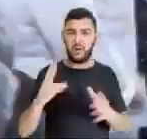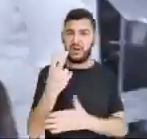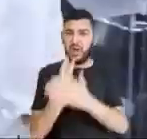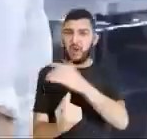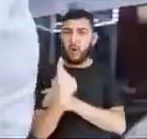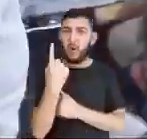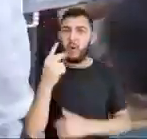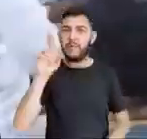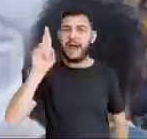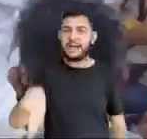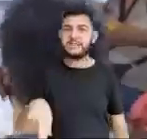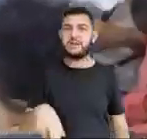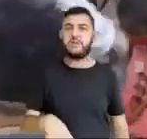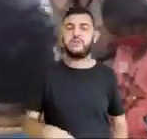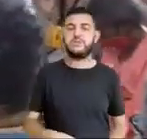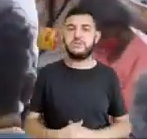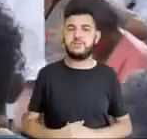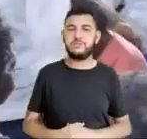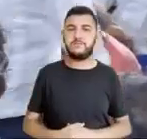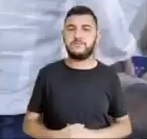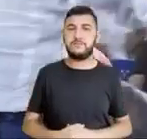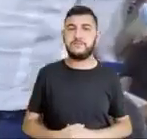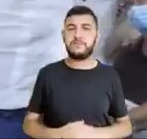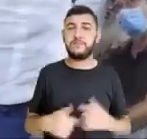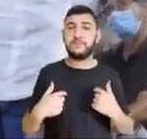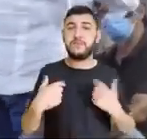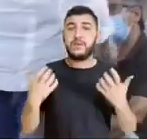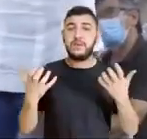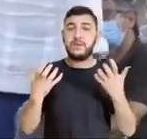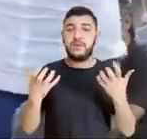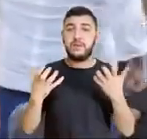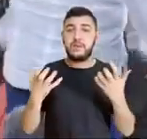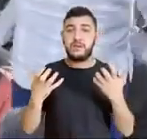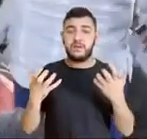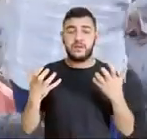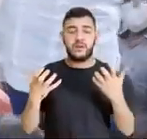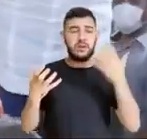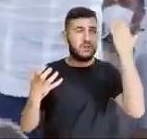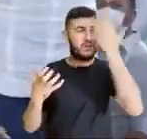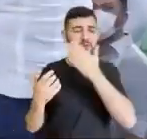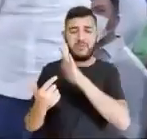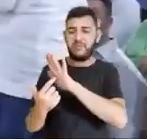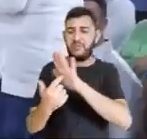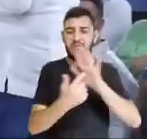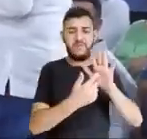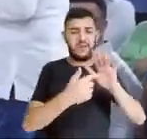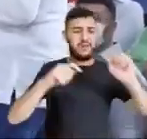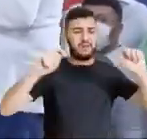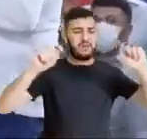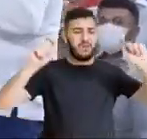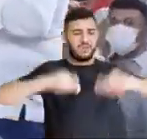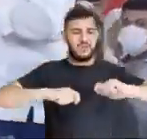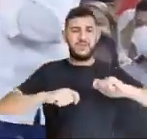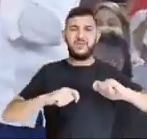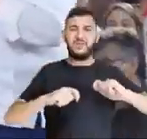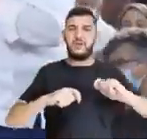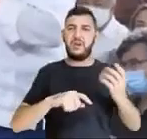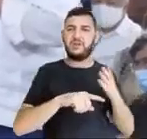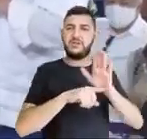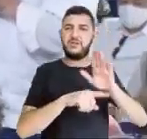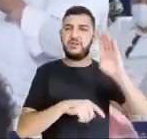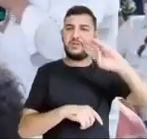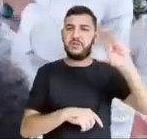só. Eu quero provar que é possível a gente fazer esse país recuperar a